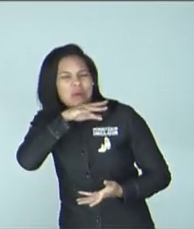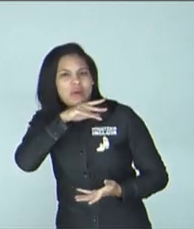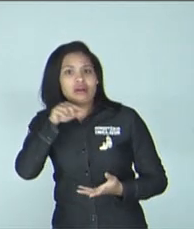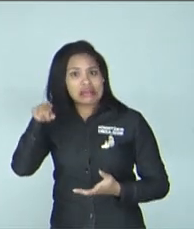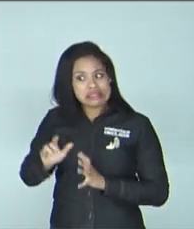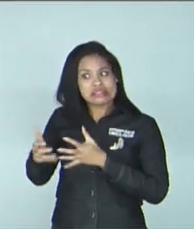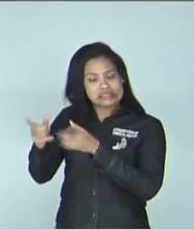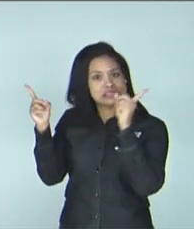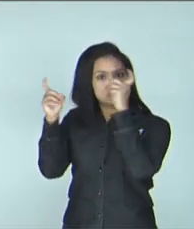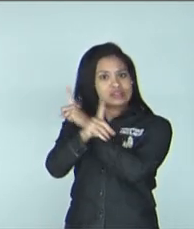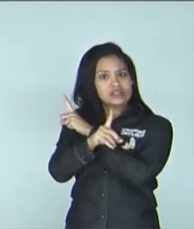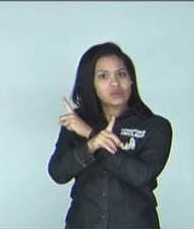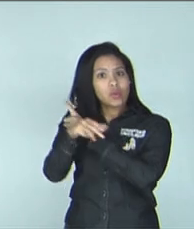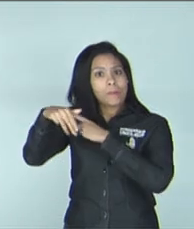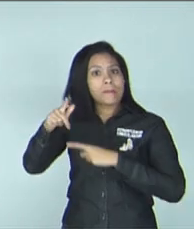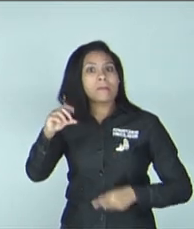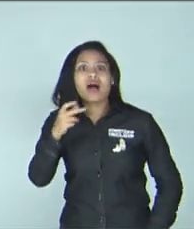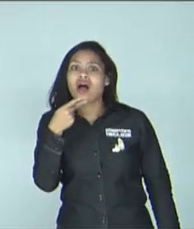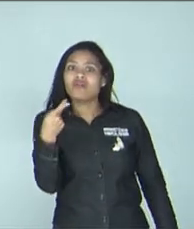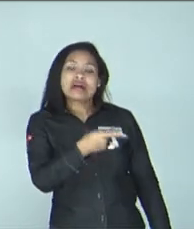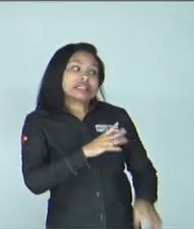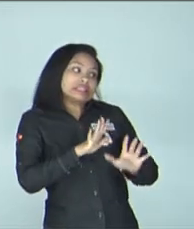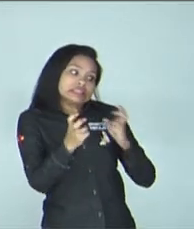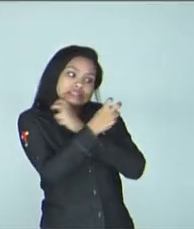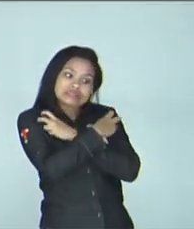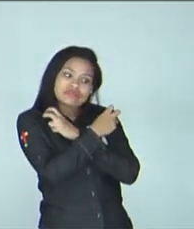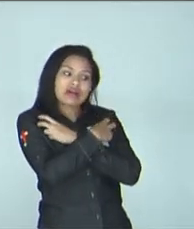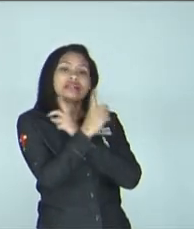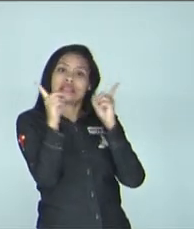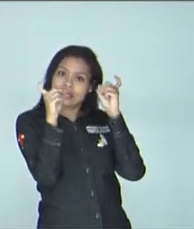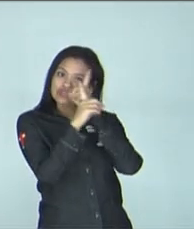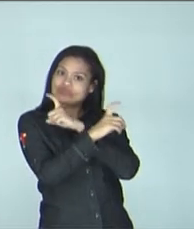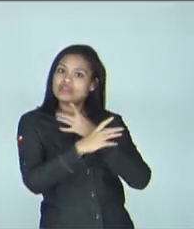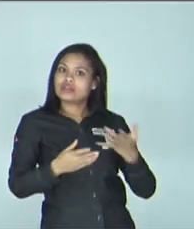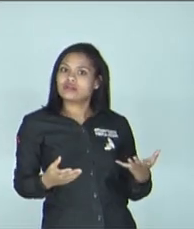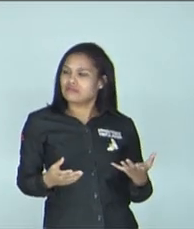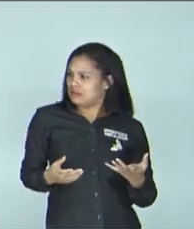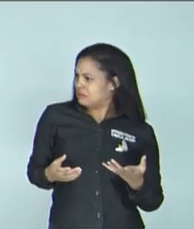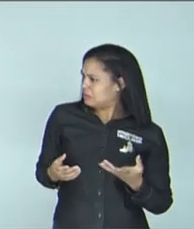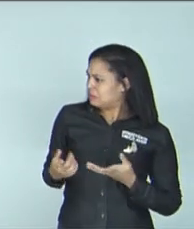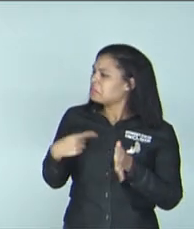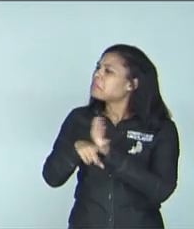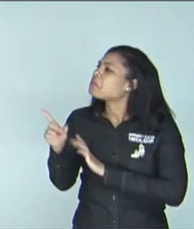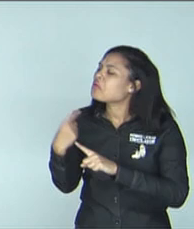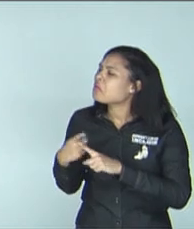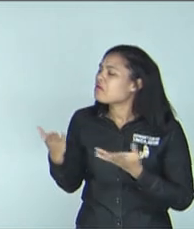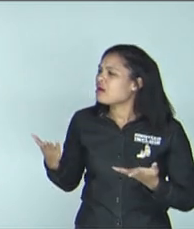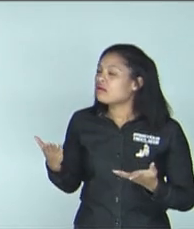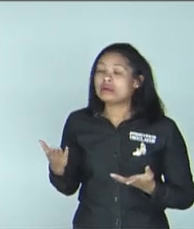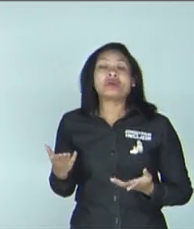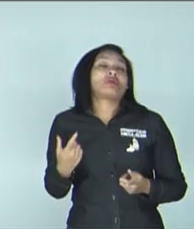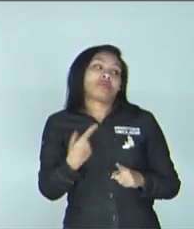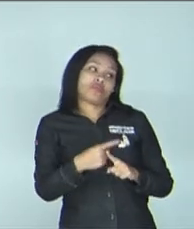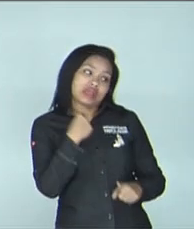falei e não estão tremendo aqui para ó por que que você tá tremendo porque a